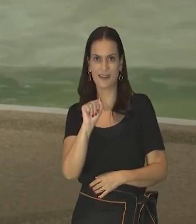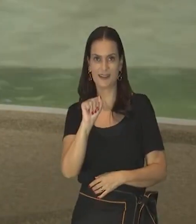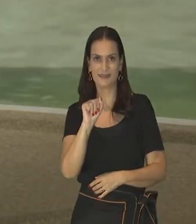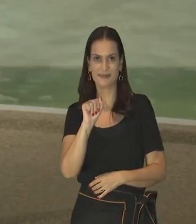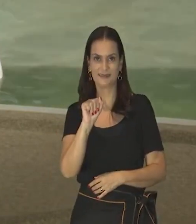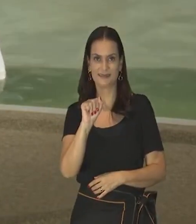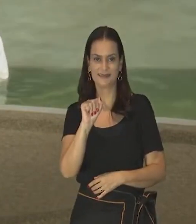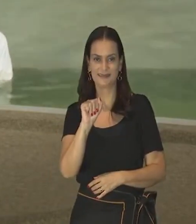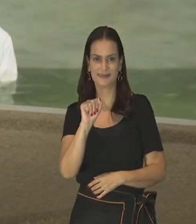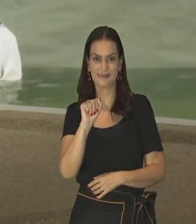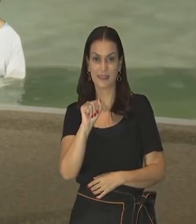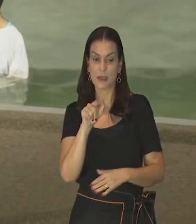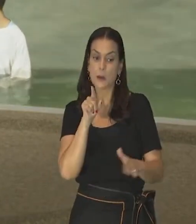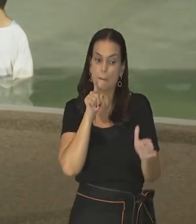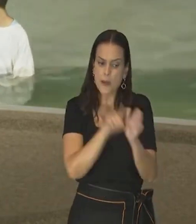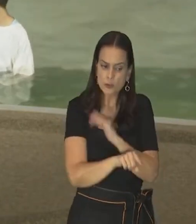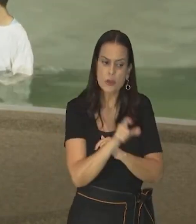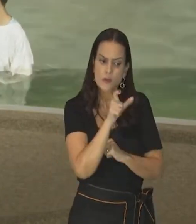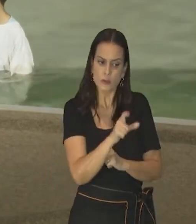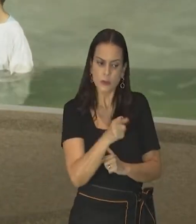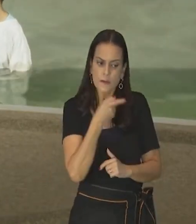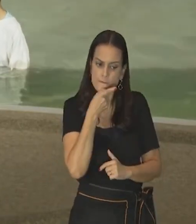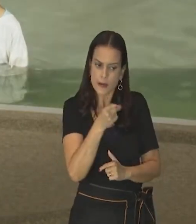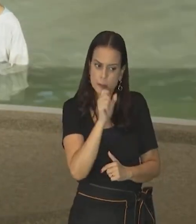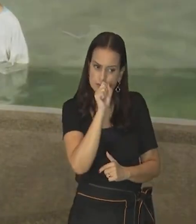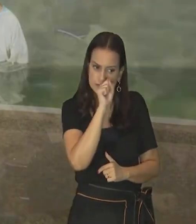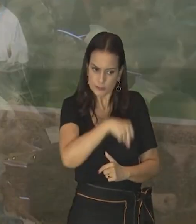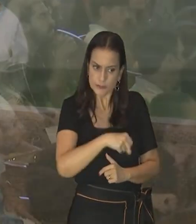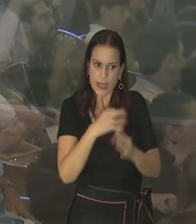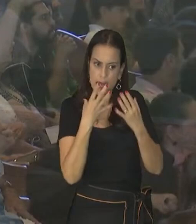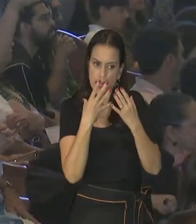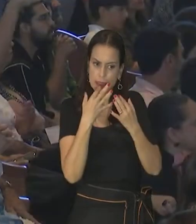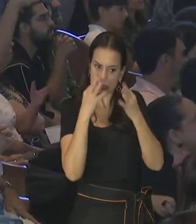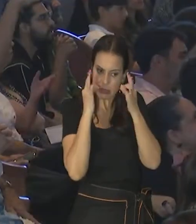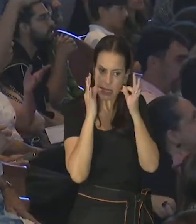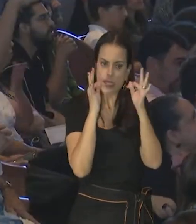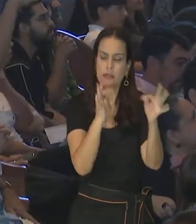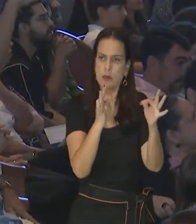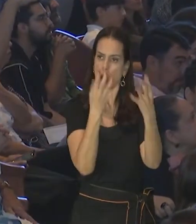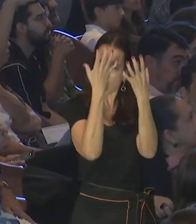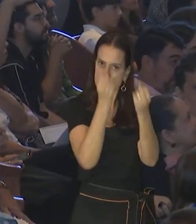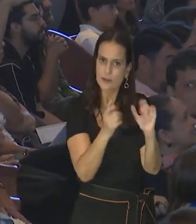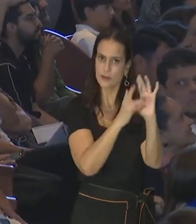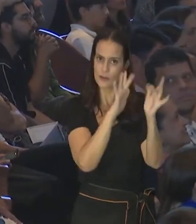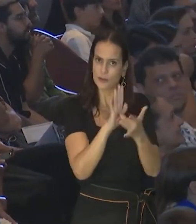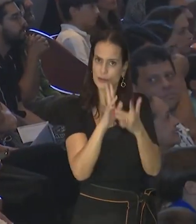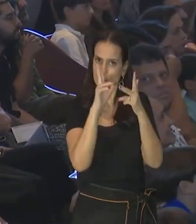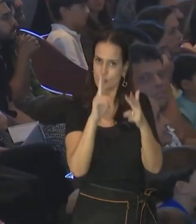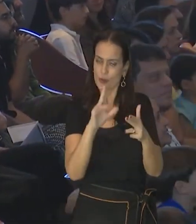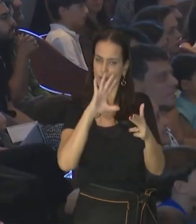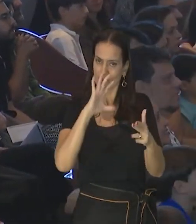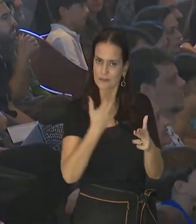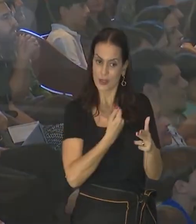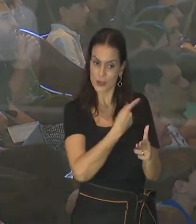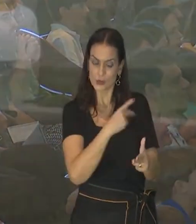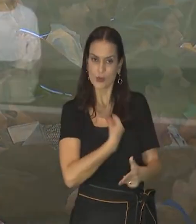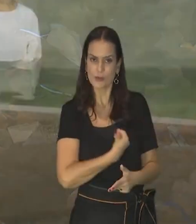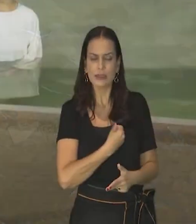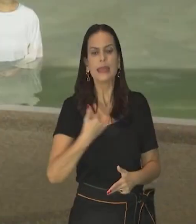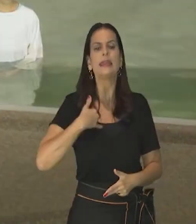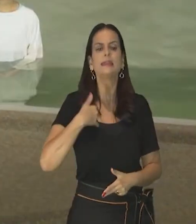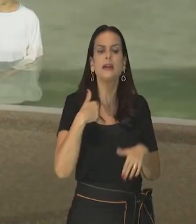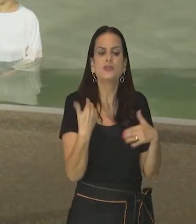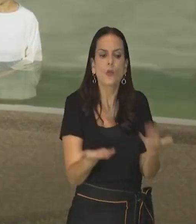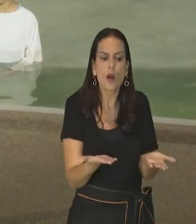Você confirma o seu testemunho que você aceitou Jesus Cristo na sua vida? Quantos anos você